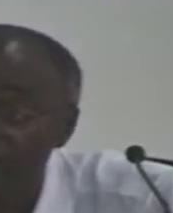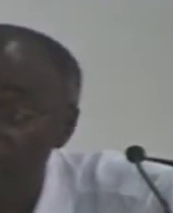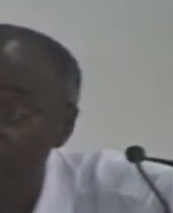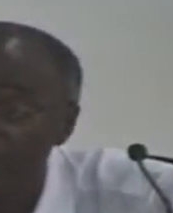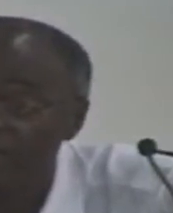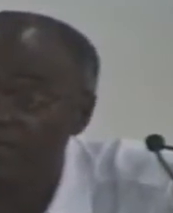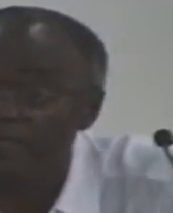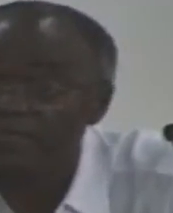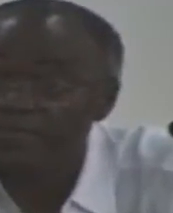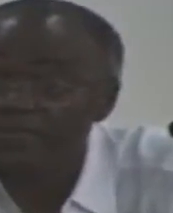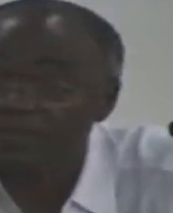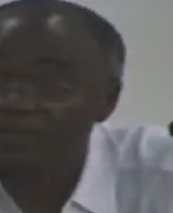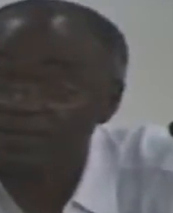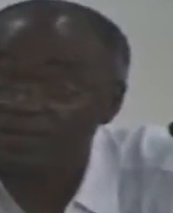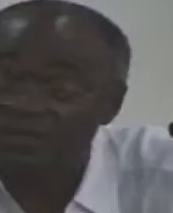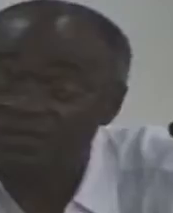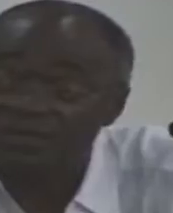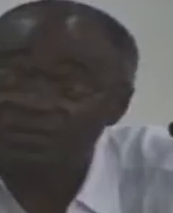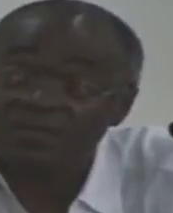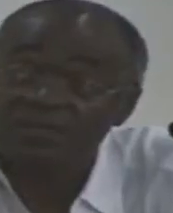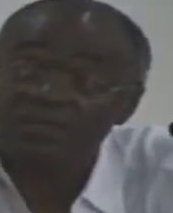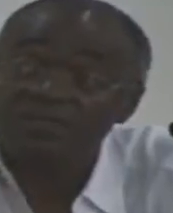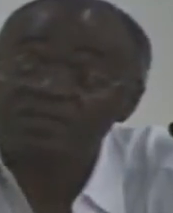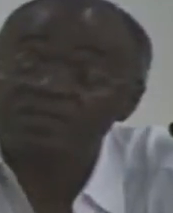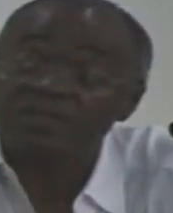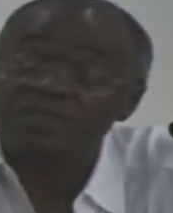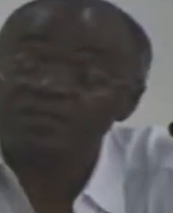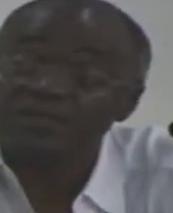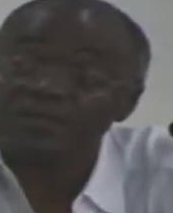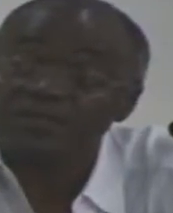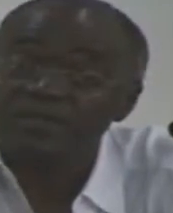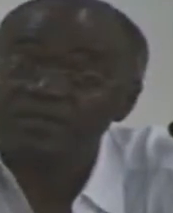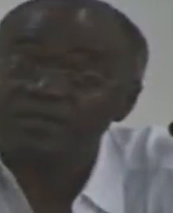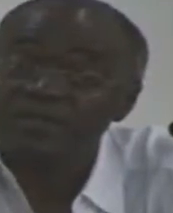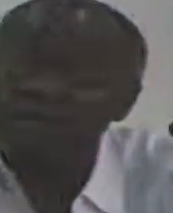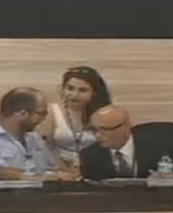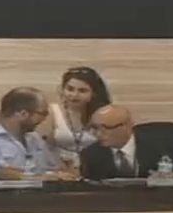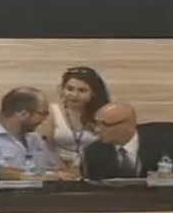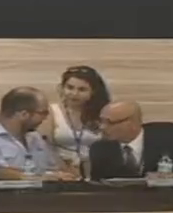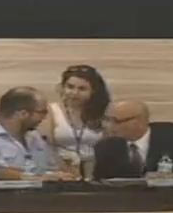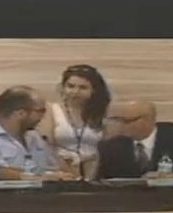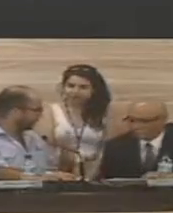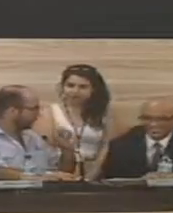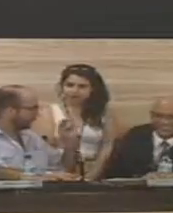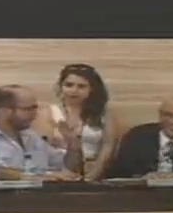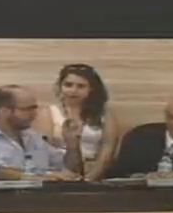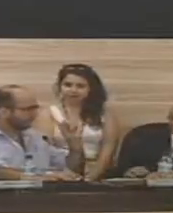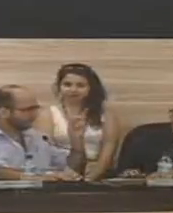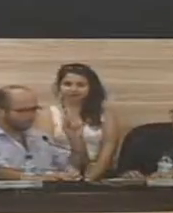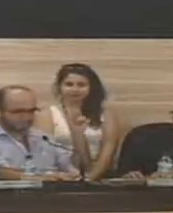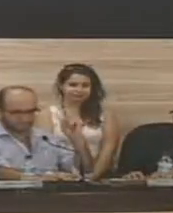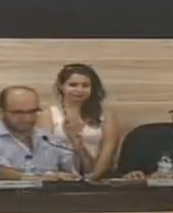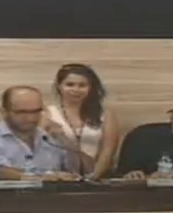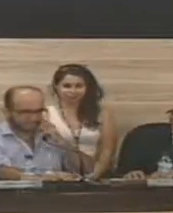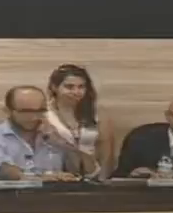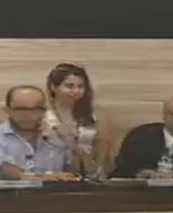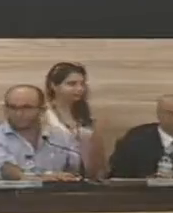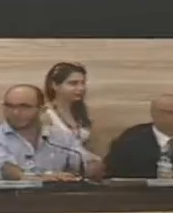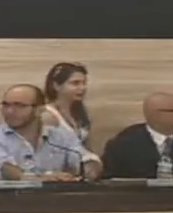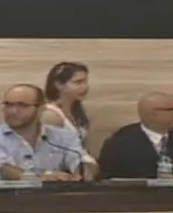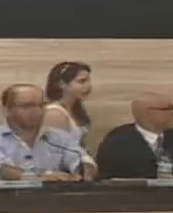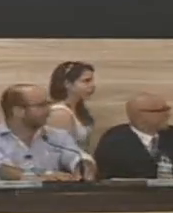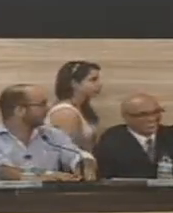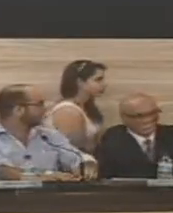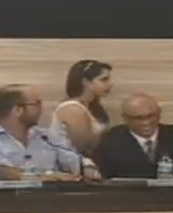interno da Câmara Municipal perante o Tribunal de Contas. Ok? Mais algum vereador deseja discutir?